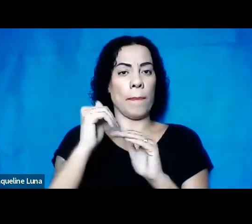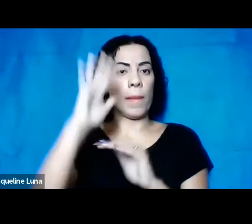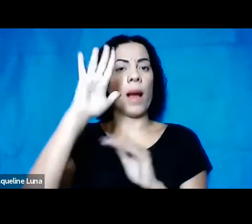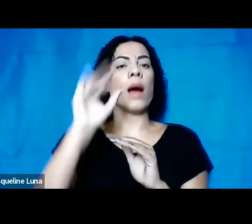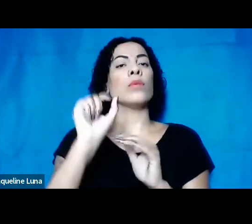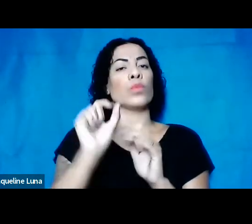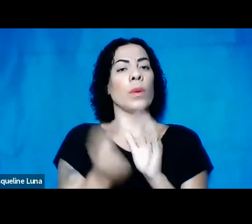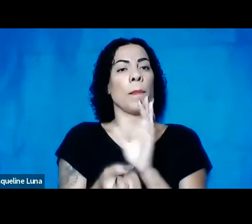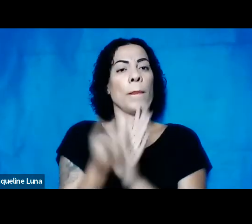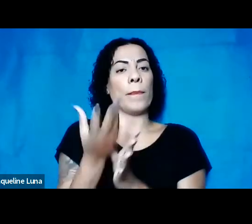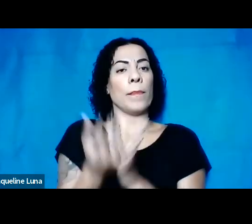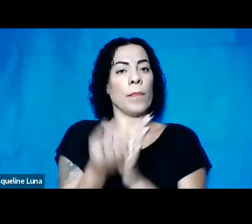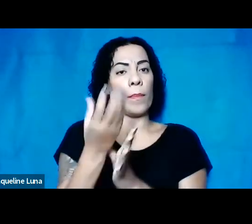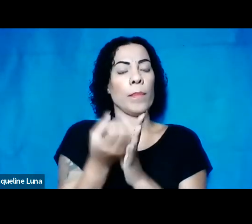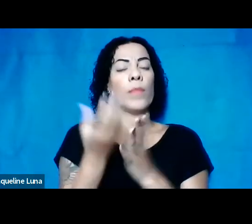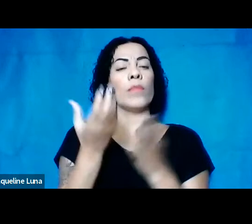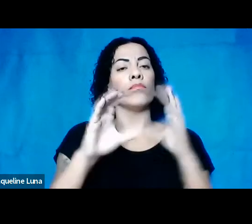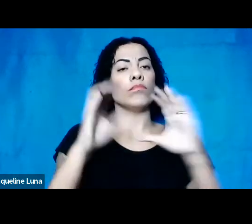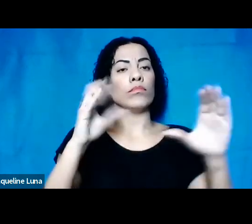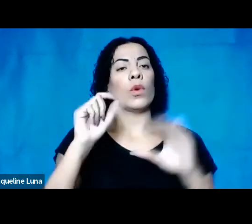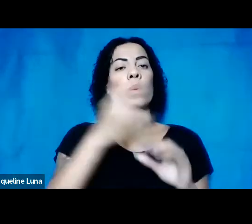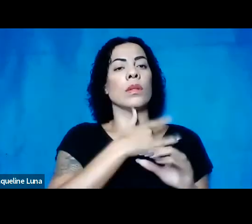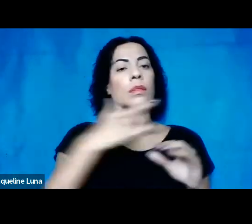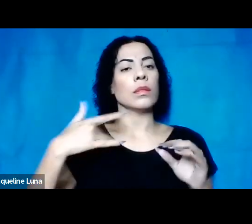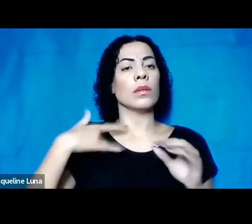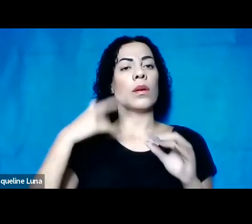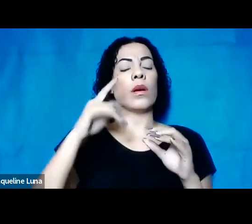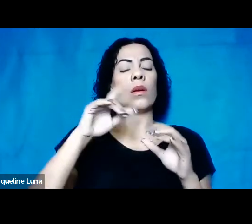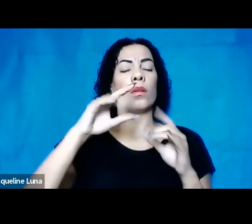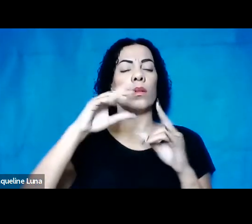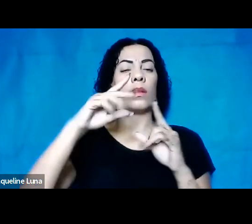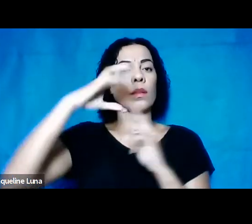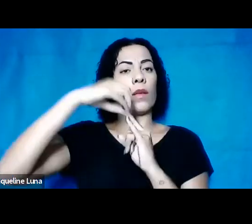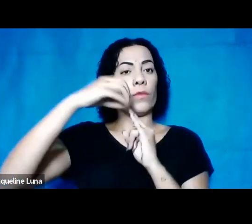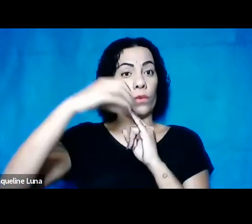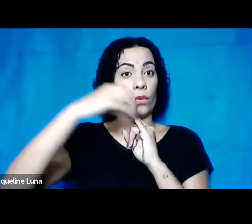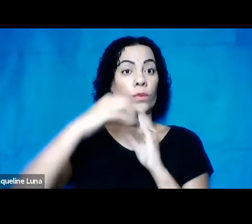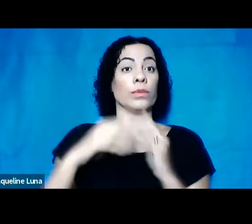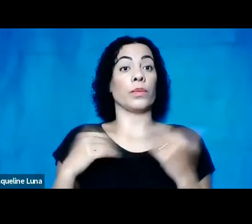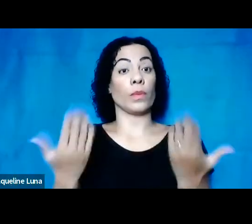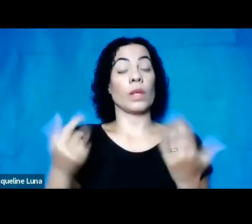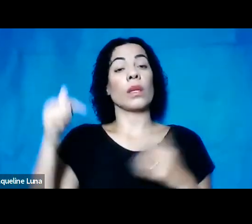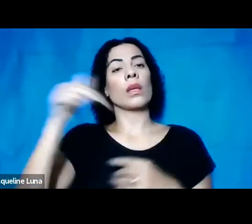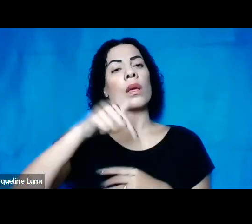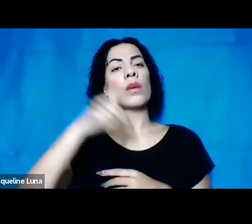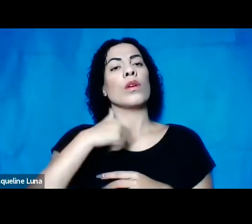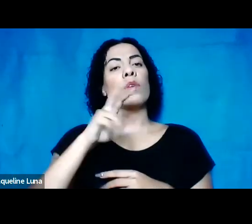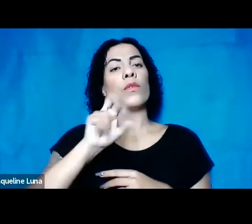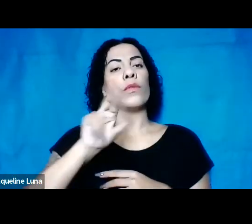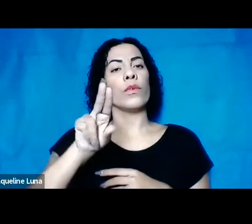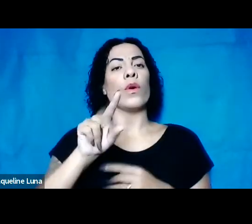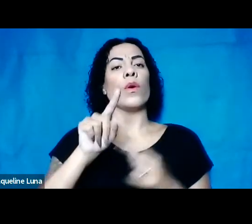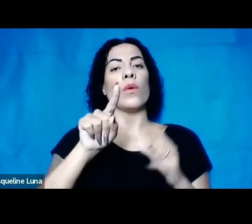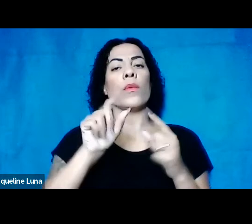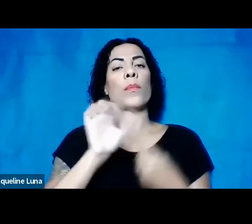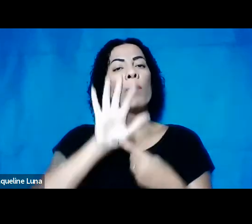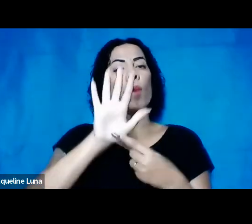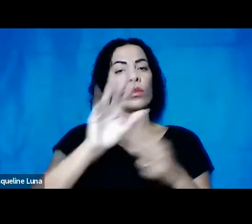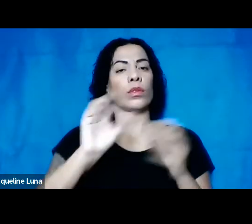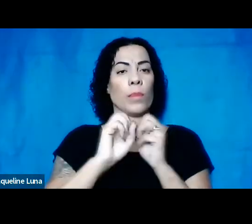produções do Canal Saúde no ar, da Fiocruz, da Vídeo Saúde. Então, eu vou fazer aqui uma partilha de tela para a gente